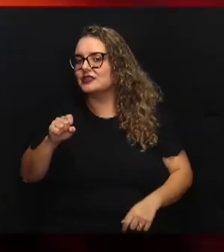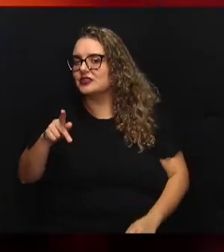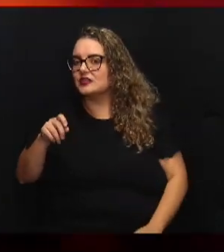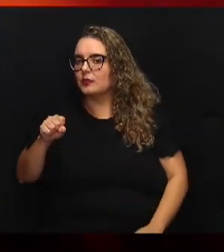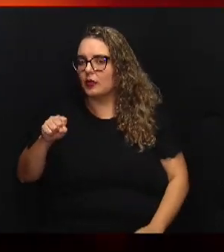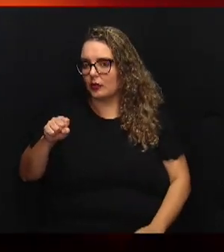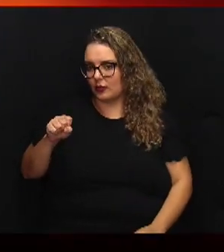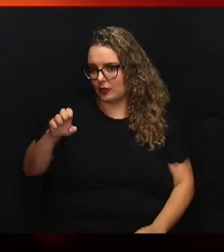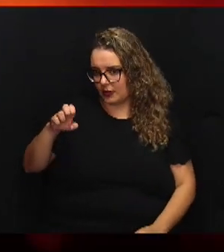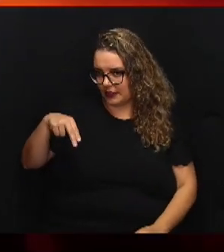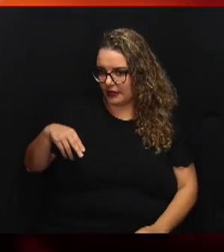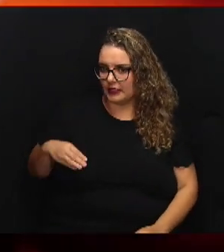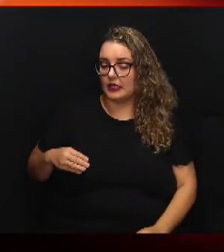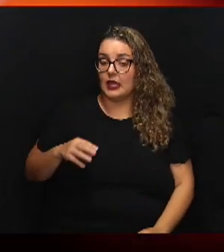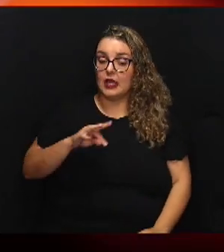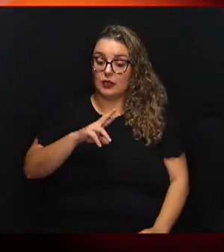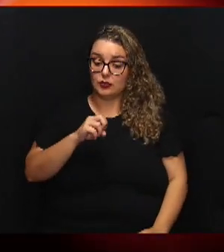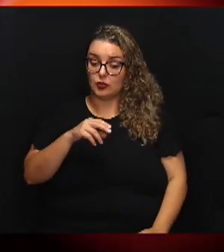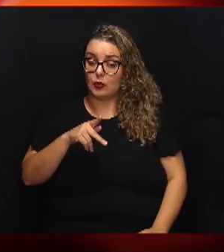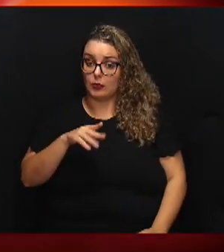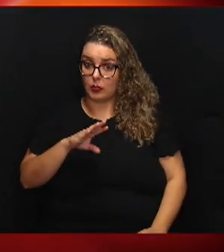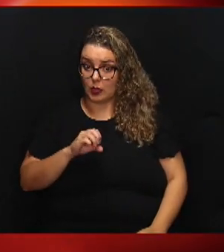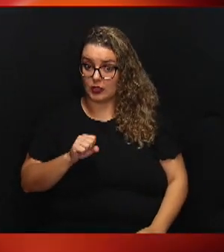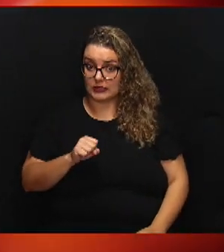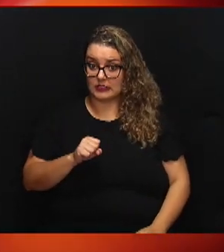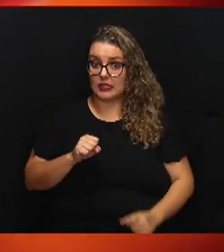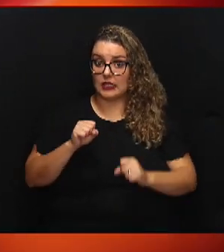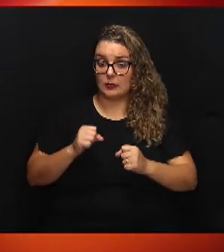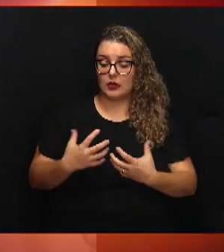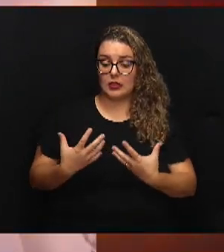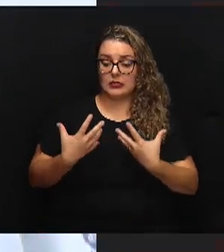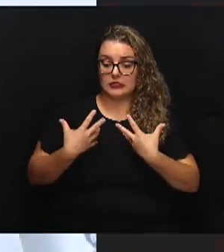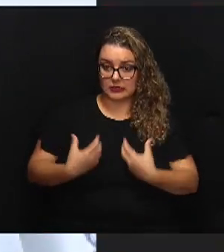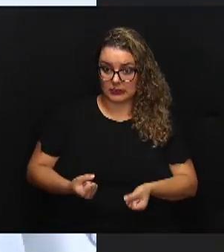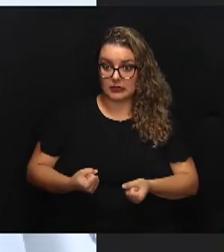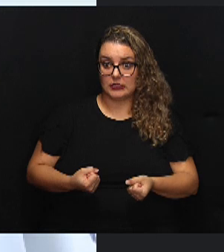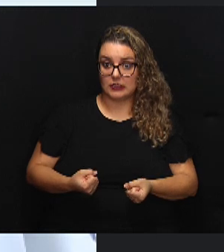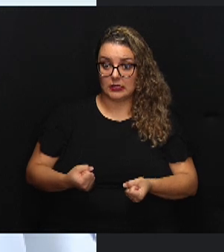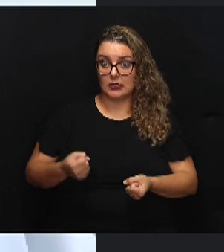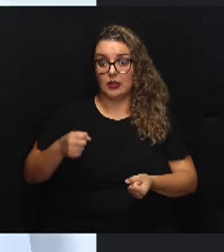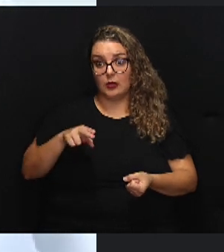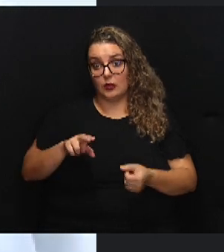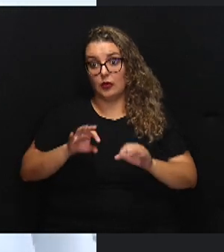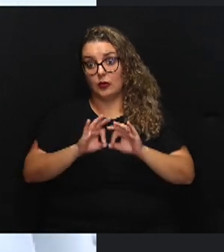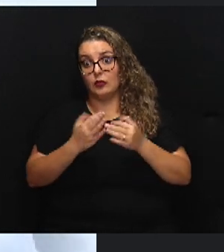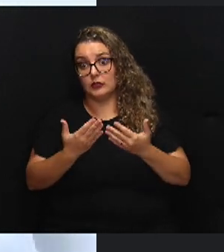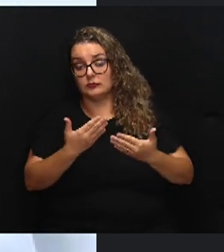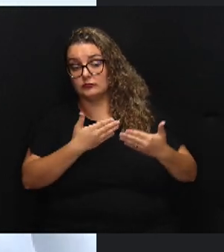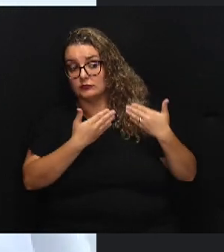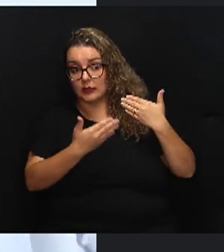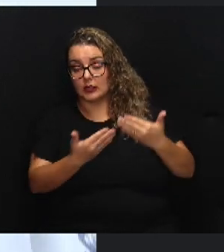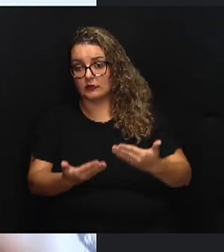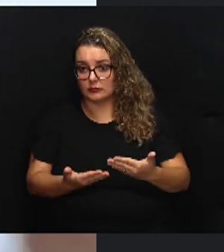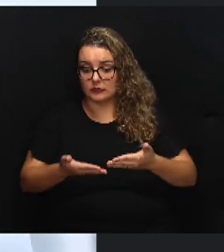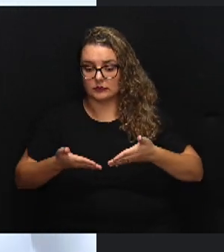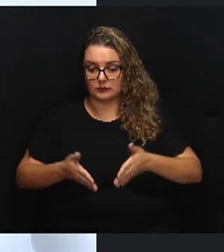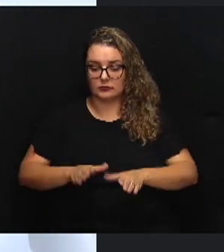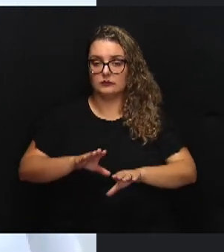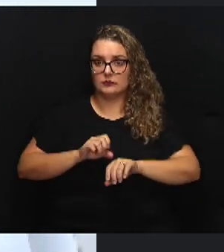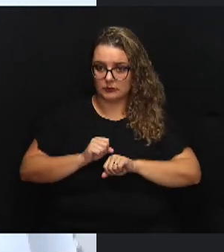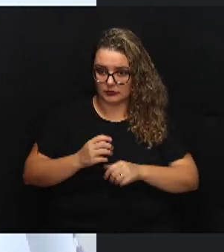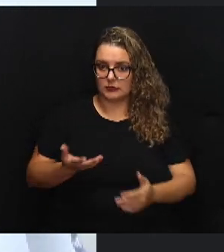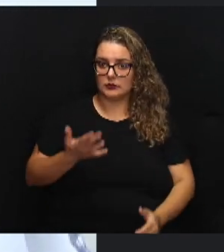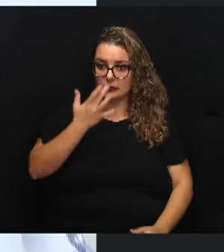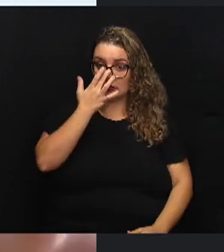trombose. Ela pode ser adquirida ou ela até pode ser hereditária. Existem diversas